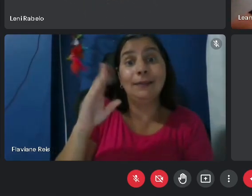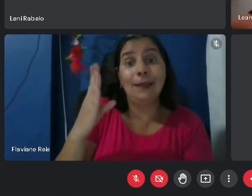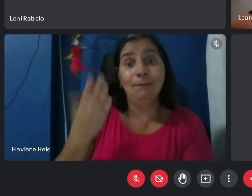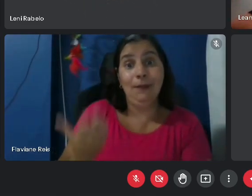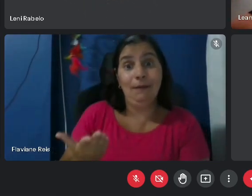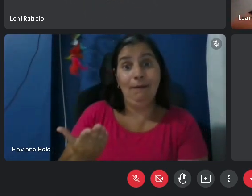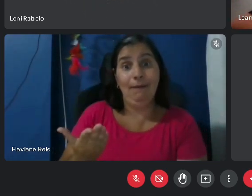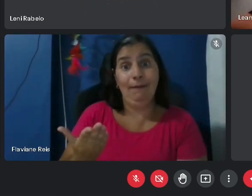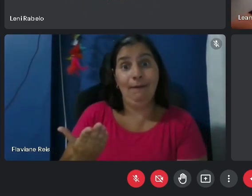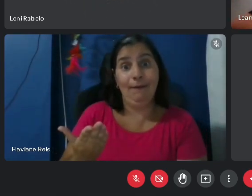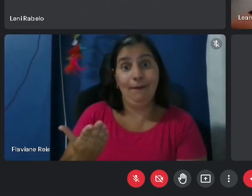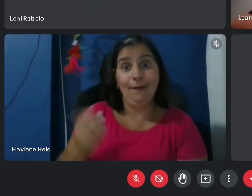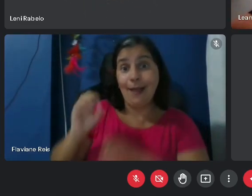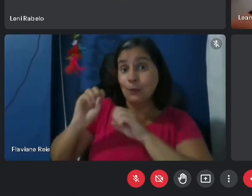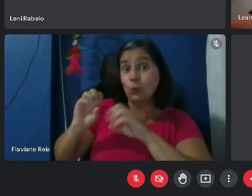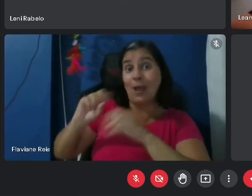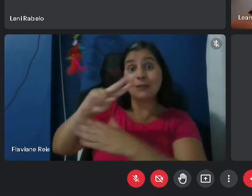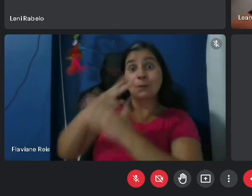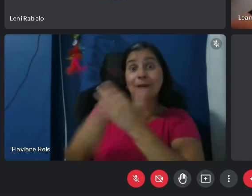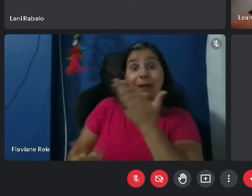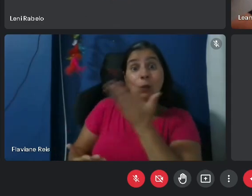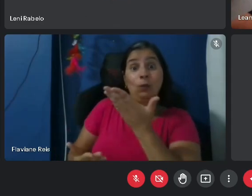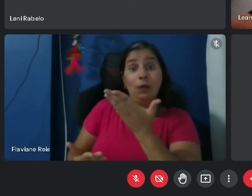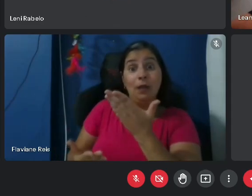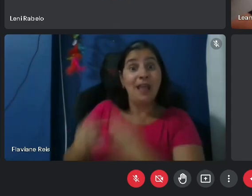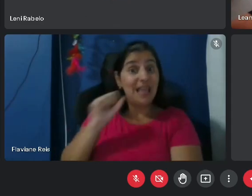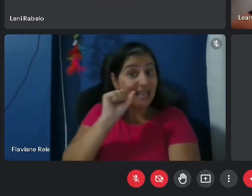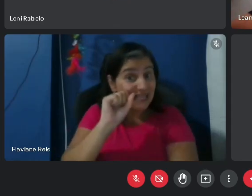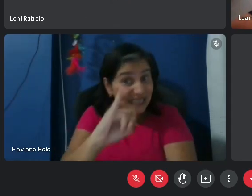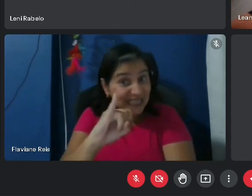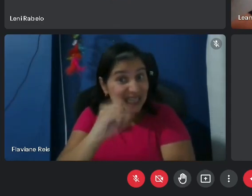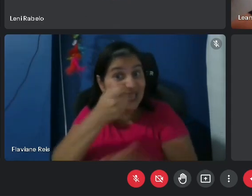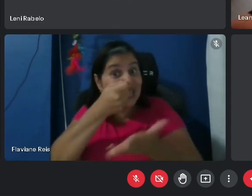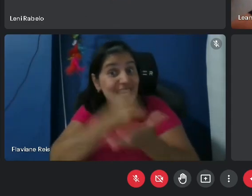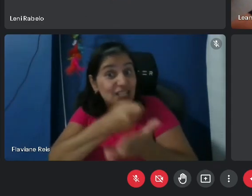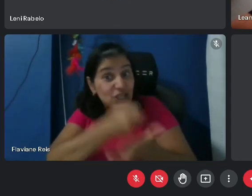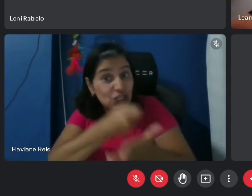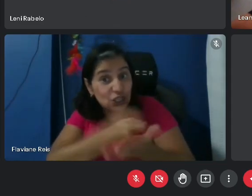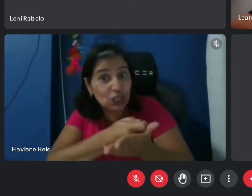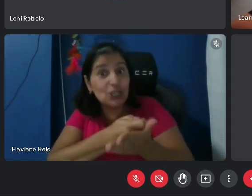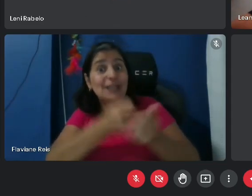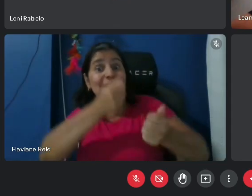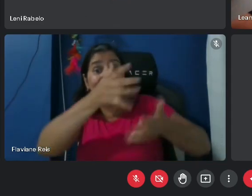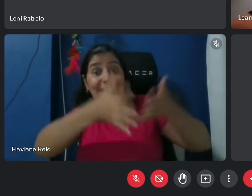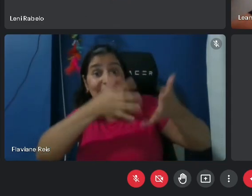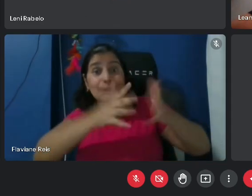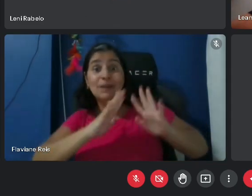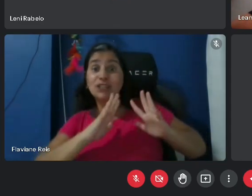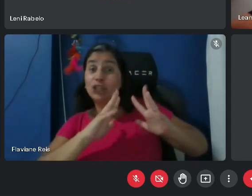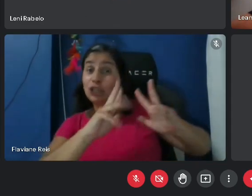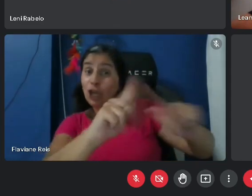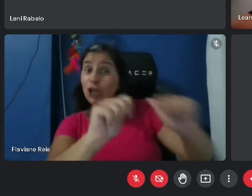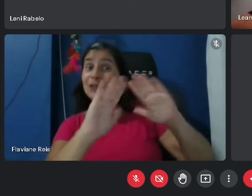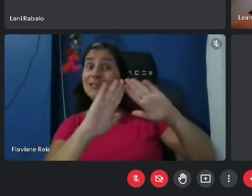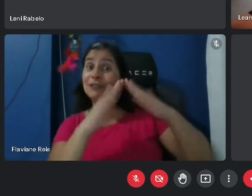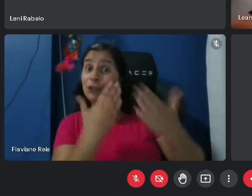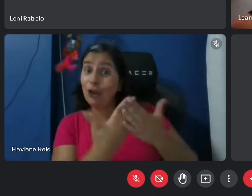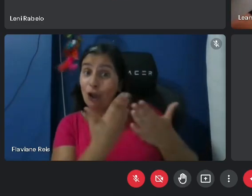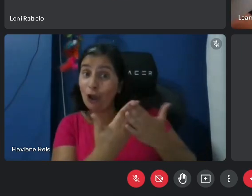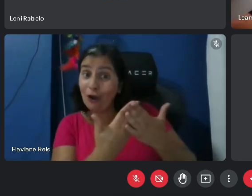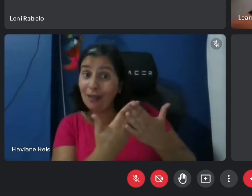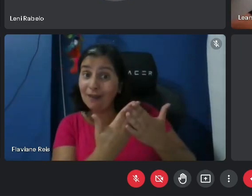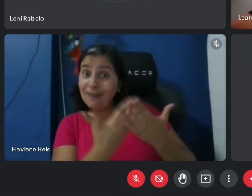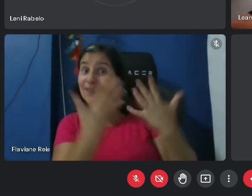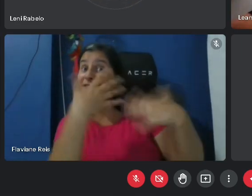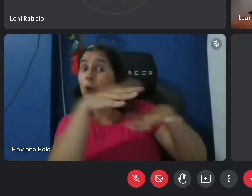bilíngue, como é que se dará o papel da LDB? Como é que se dará a educação bilíngue? Se nós exigirmos a língua de sinais